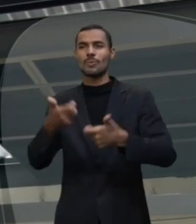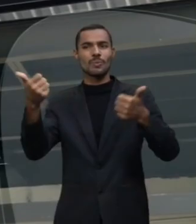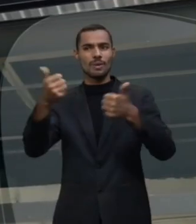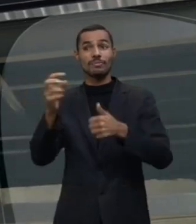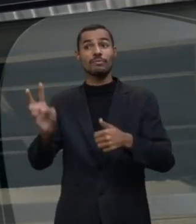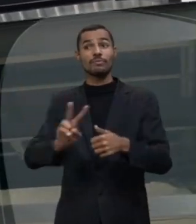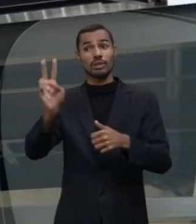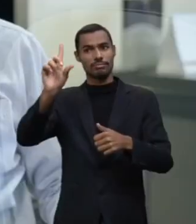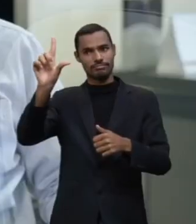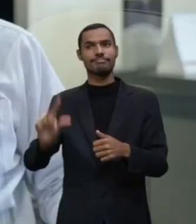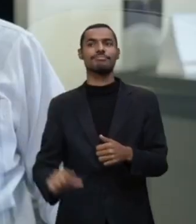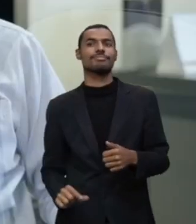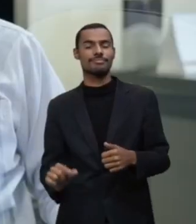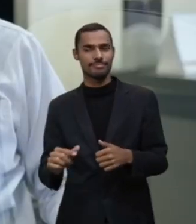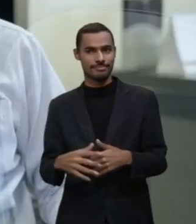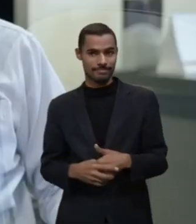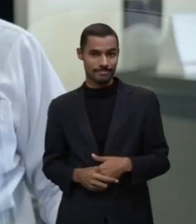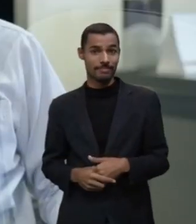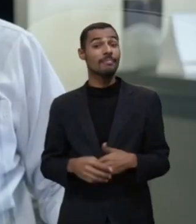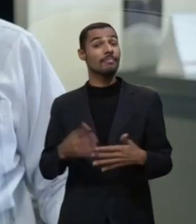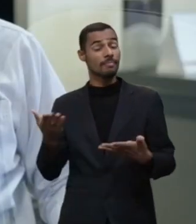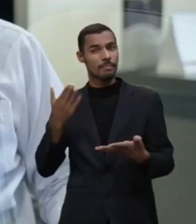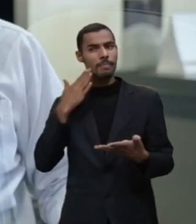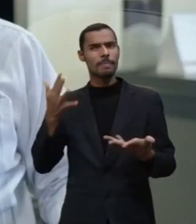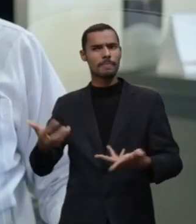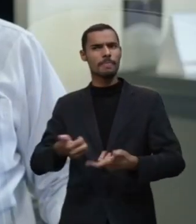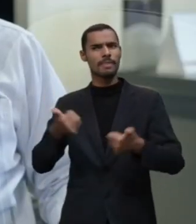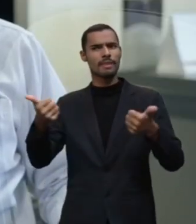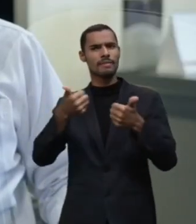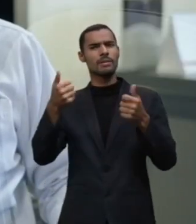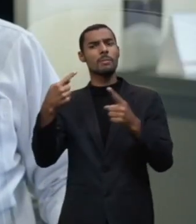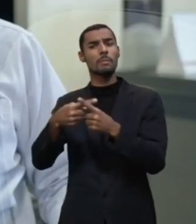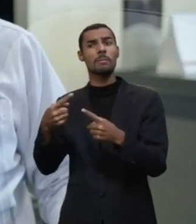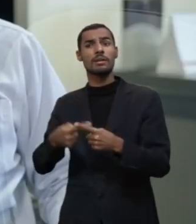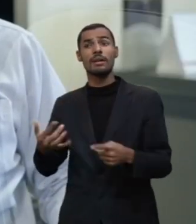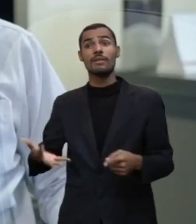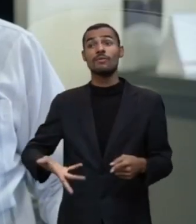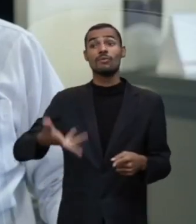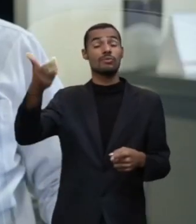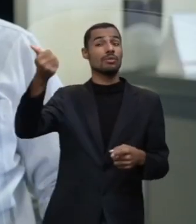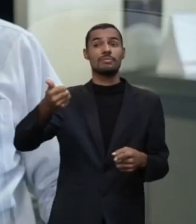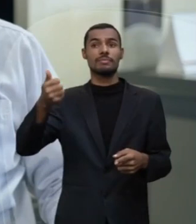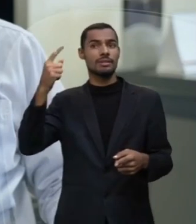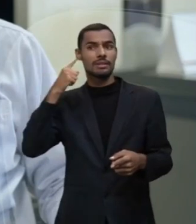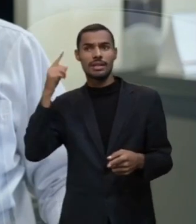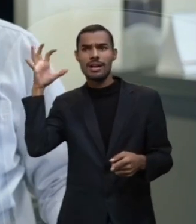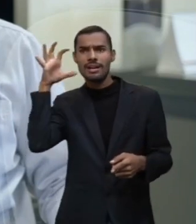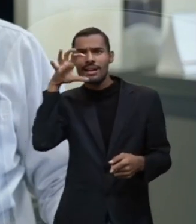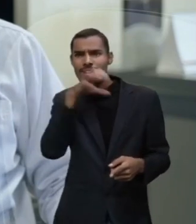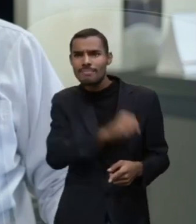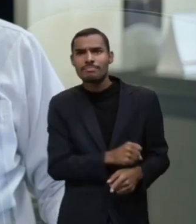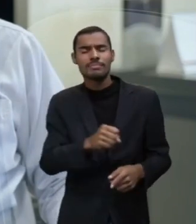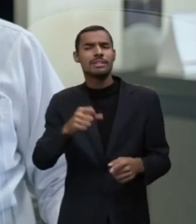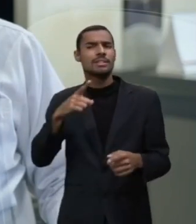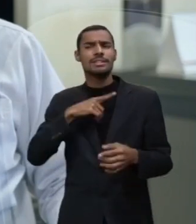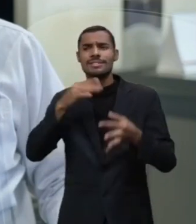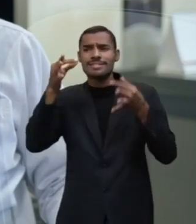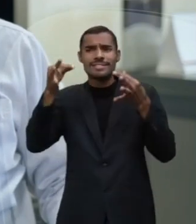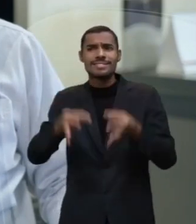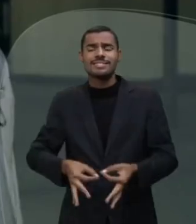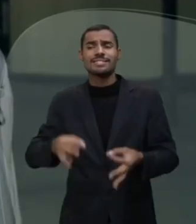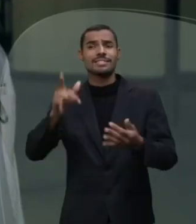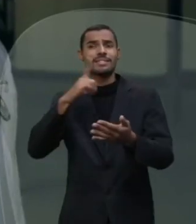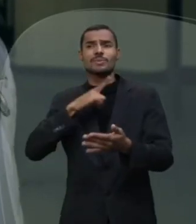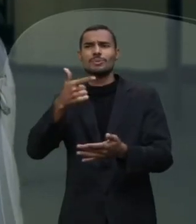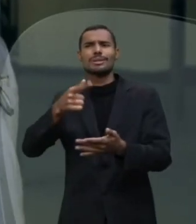do custo-benefício. A principal vantagem que eu vejo é a velocidade da construção. É uma construção limpa,